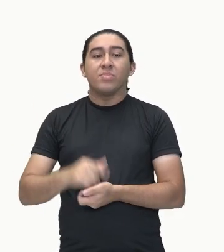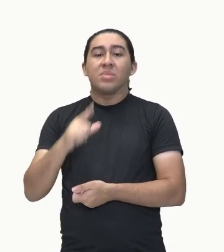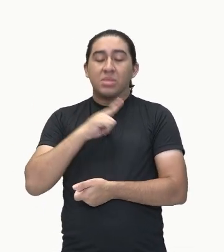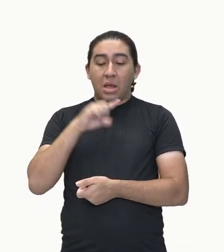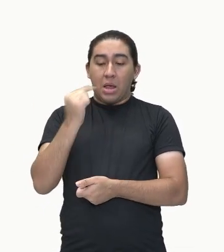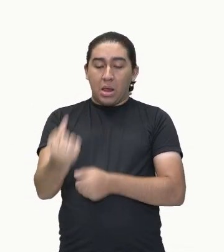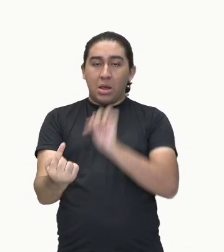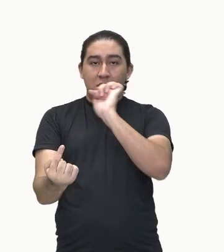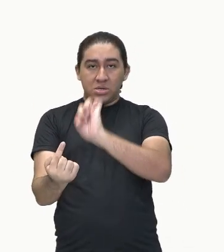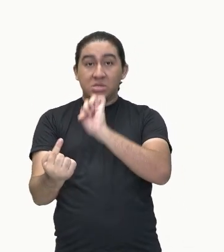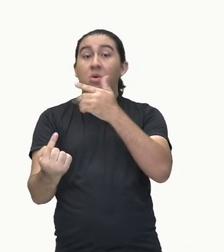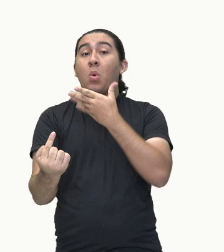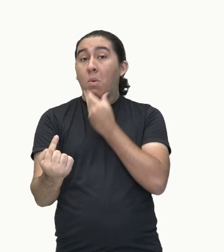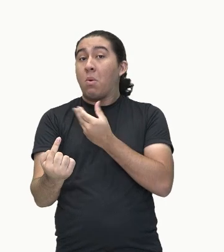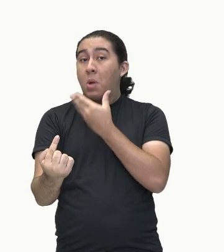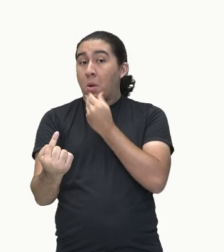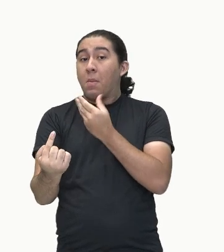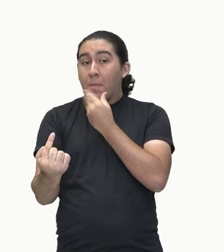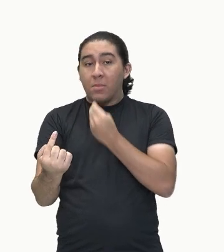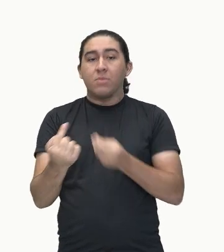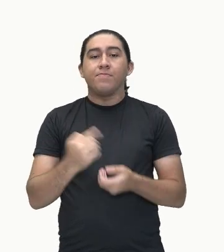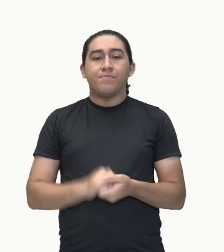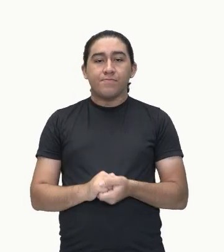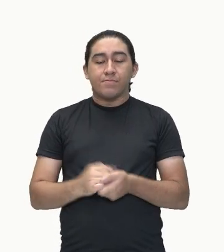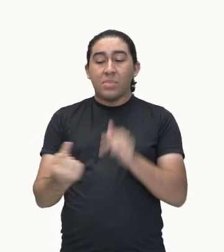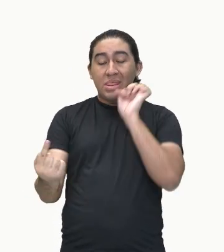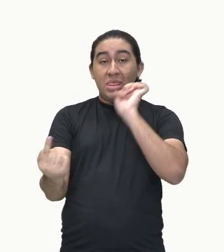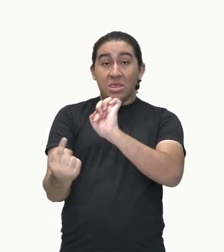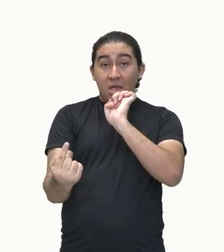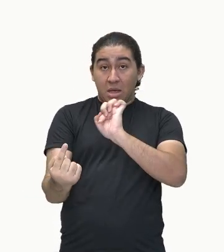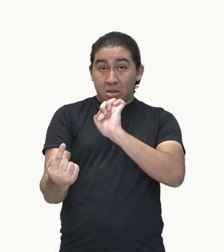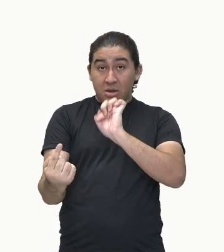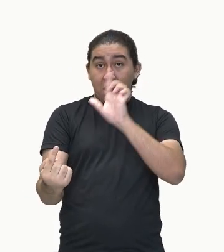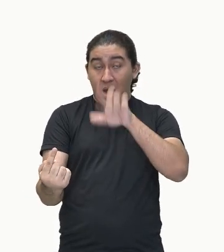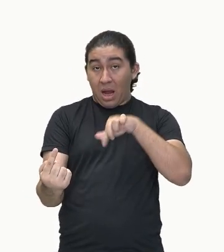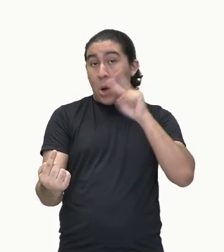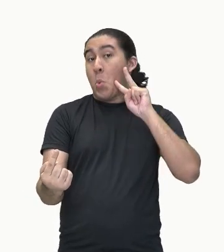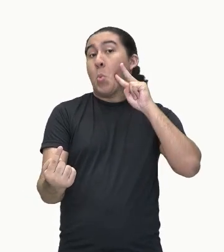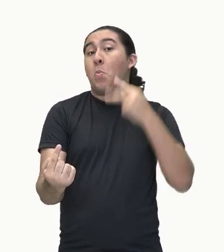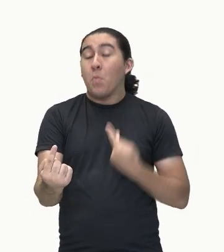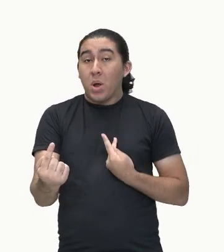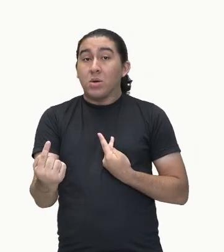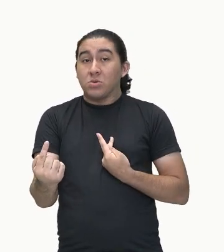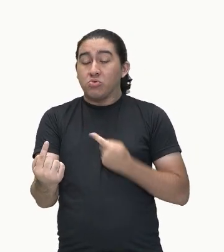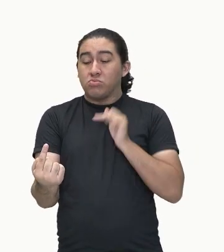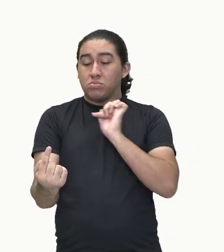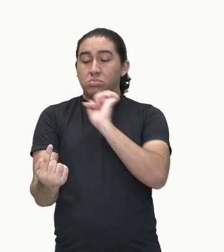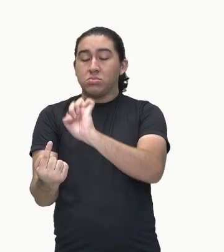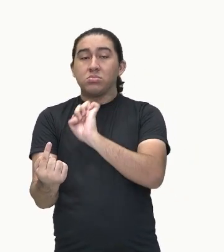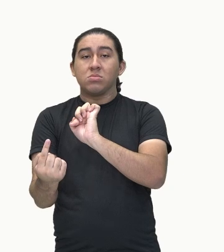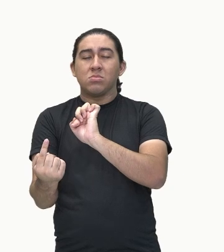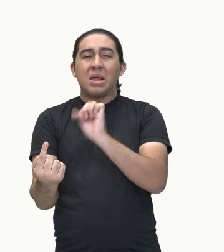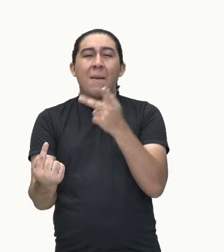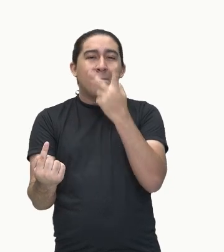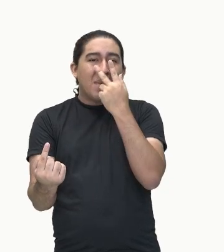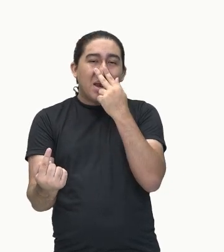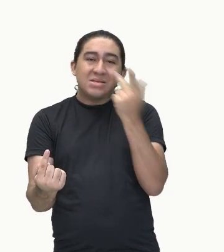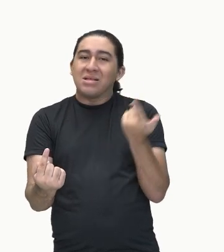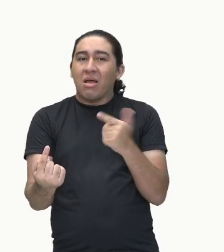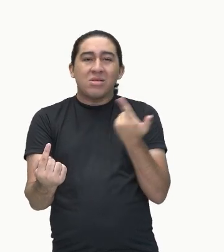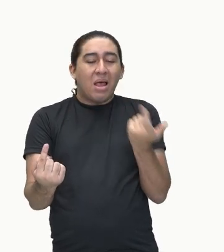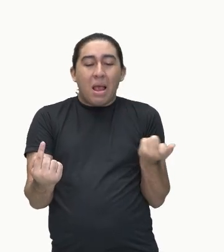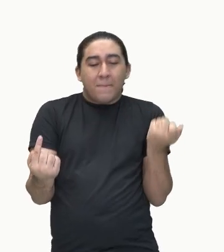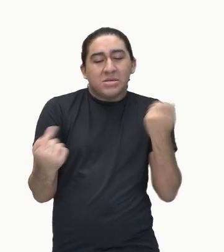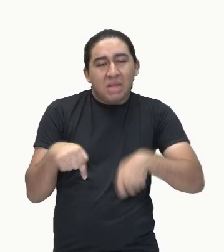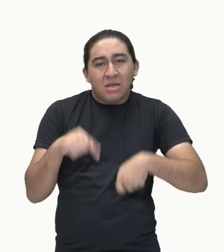Tatu. Olha só, ele é um ser que é colocado como incapaz de